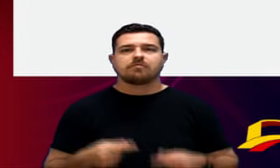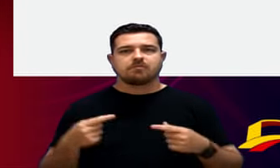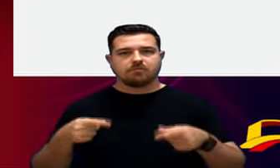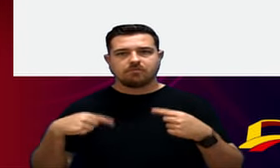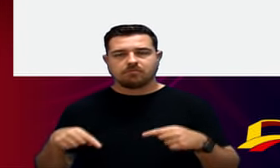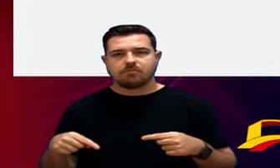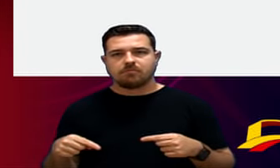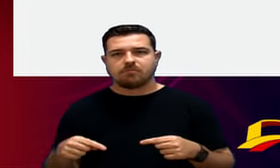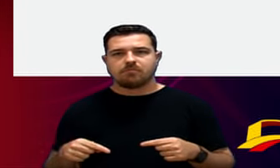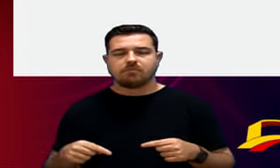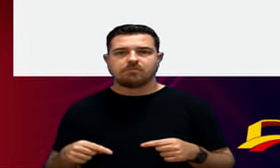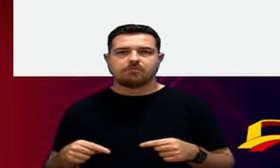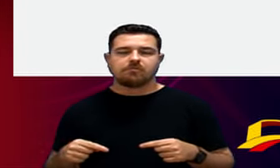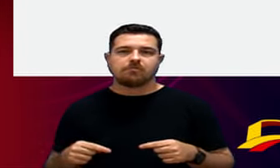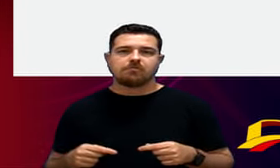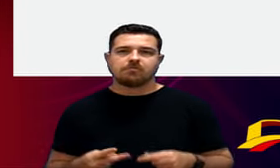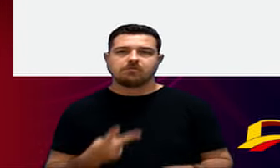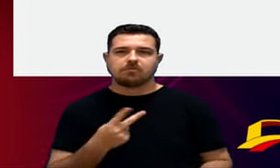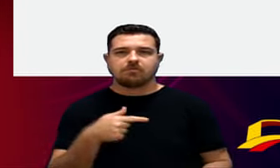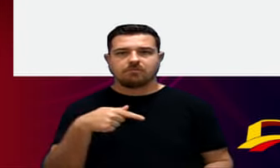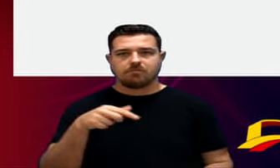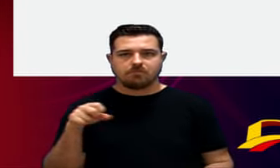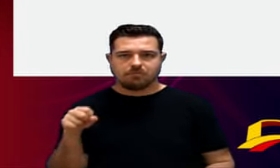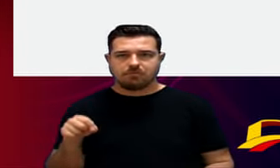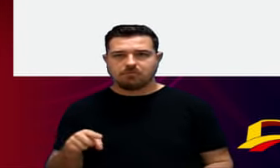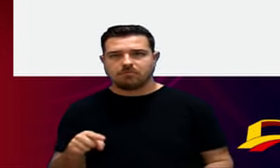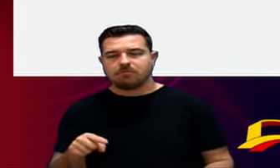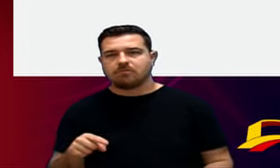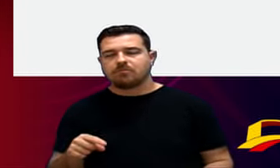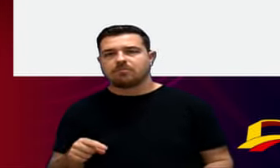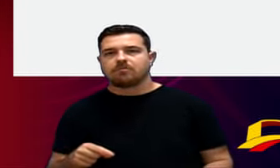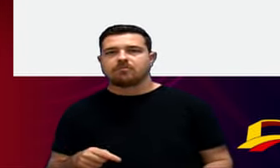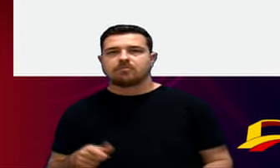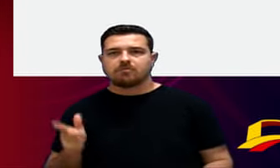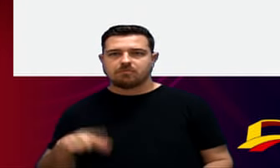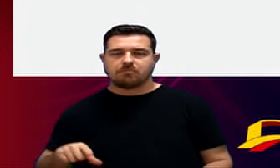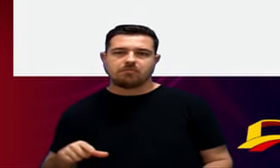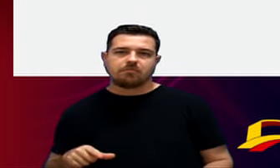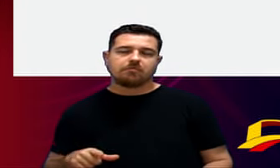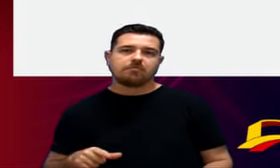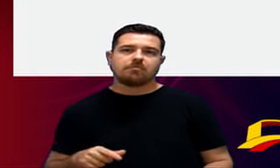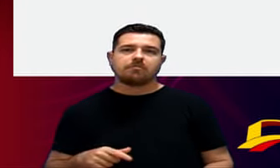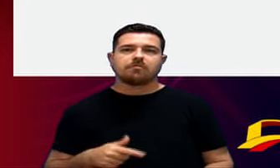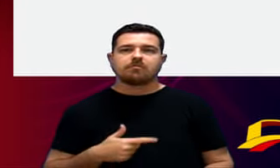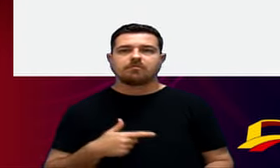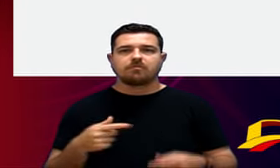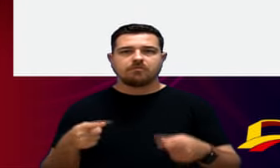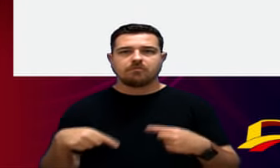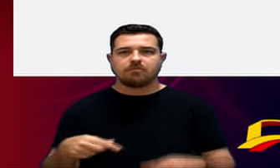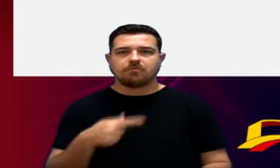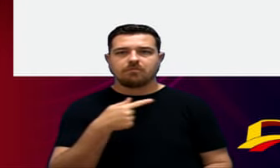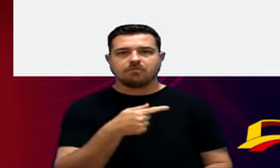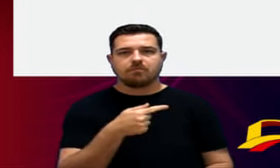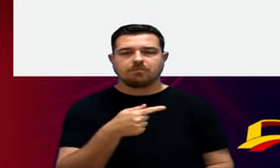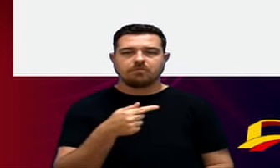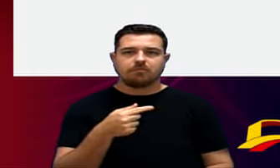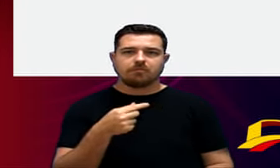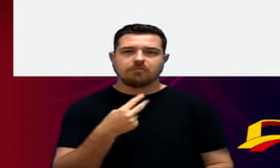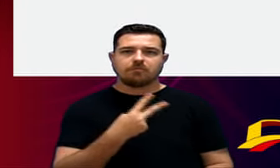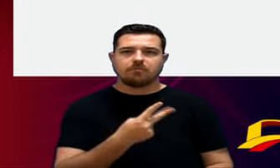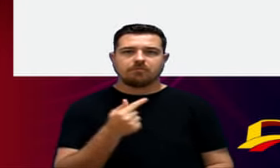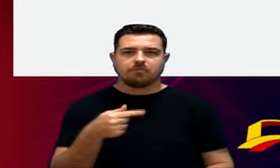despesas miúdas que é verbin né r 27.000 e para exercício 2025 R 27.100